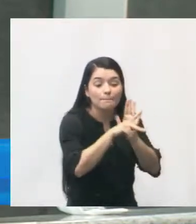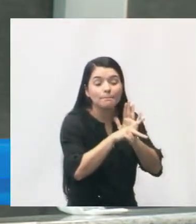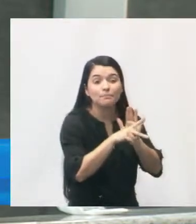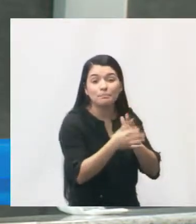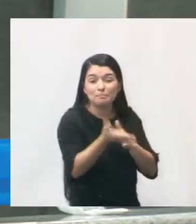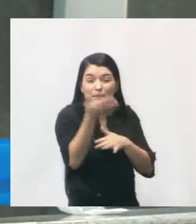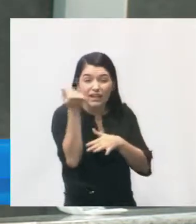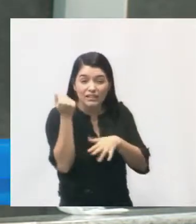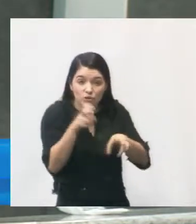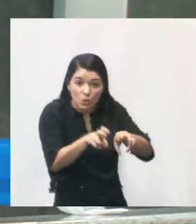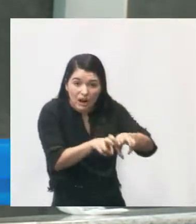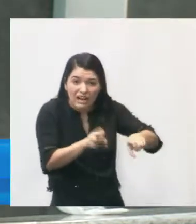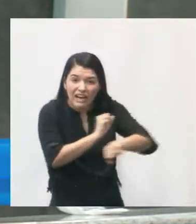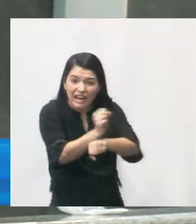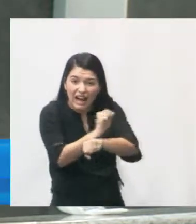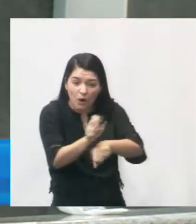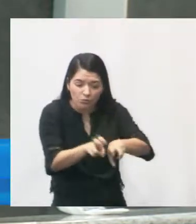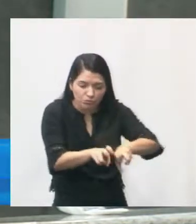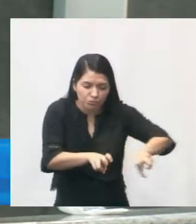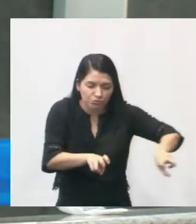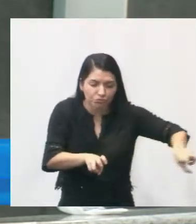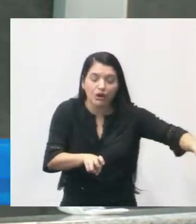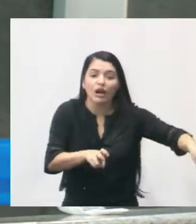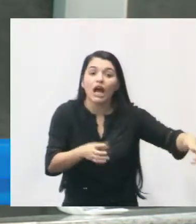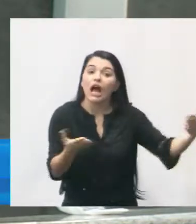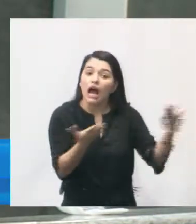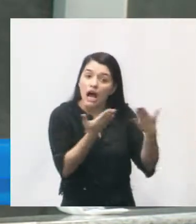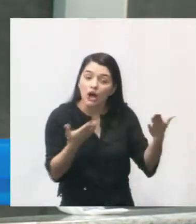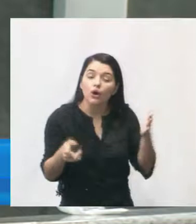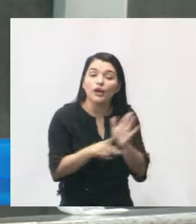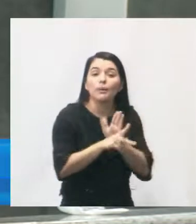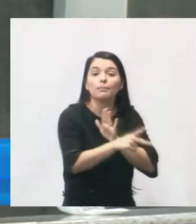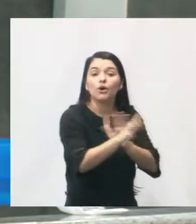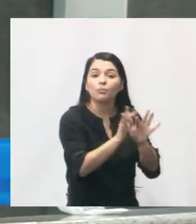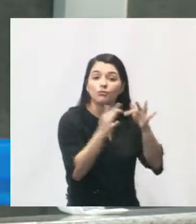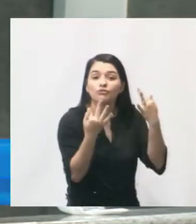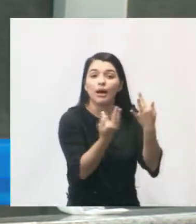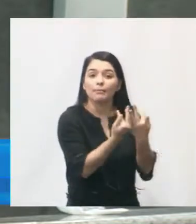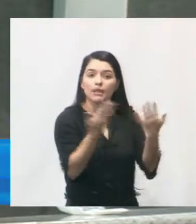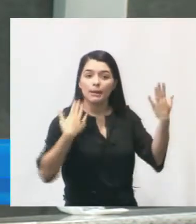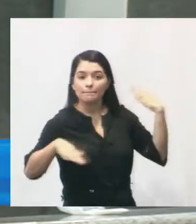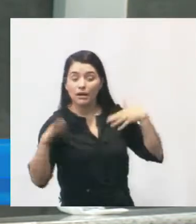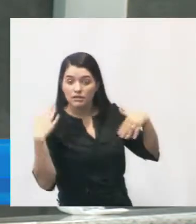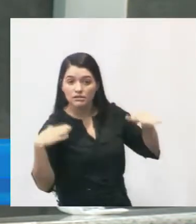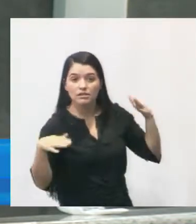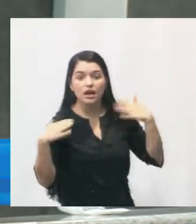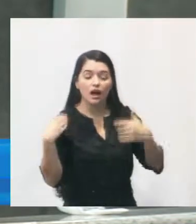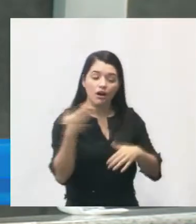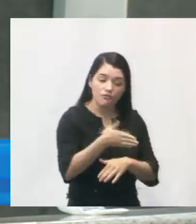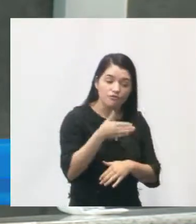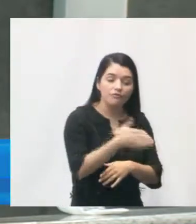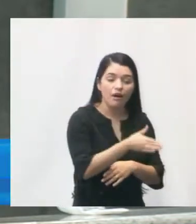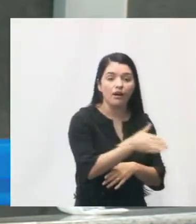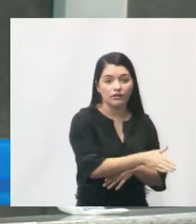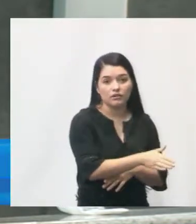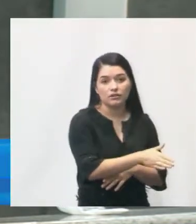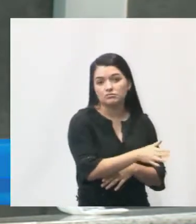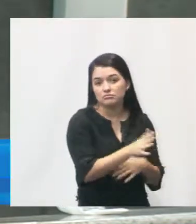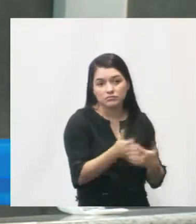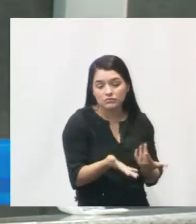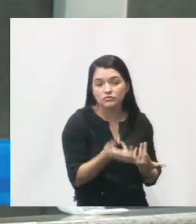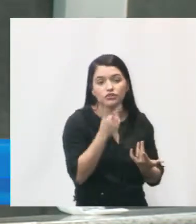uma área destinada à família de moradores da Enseada do Suá e da cidade de Vitória como um todo.